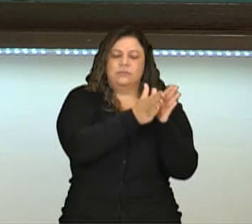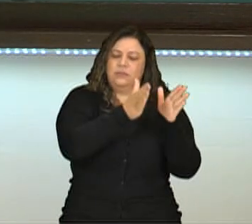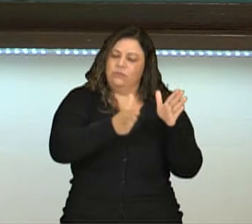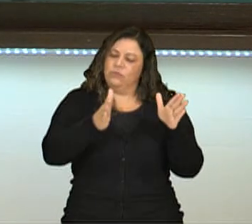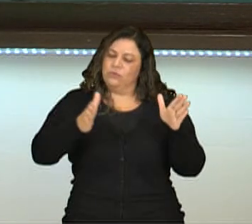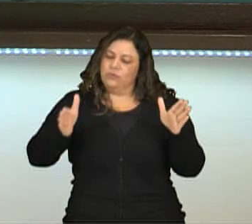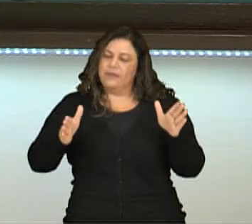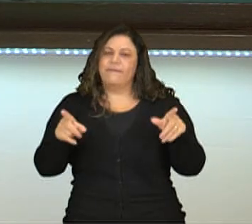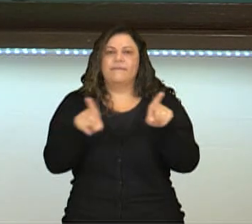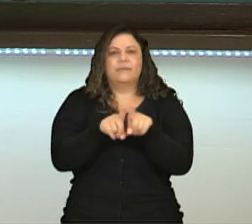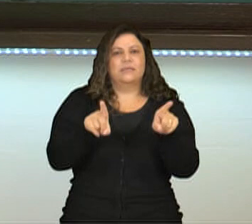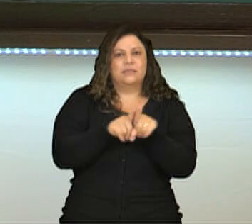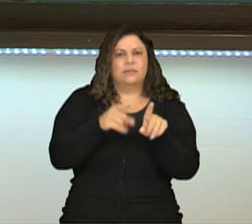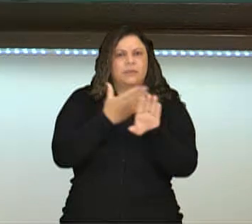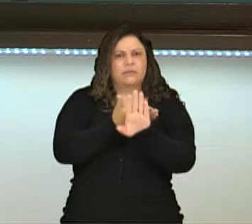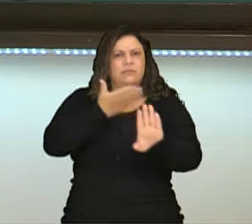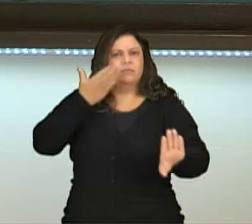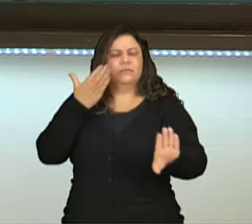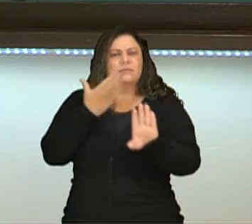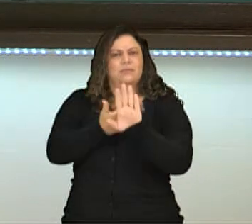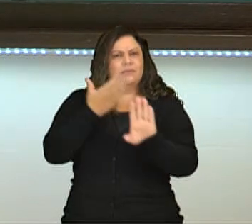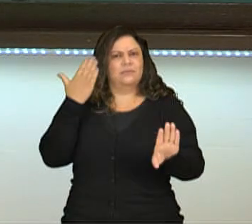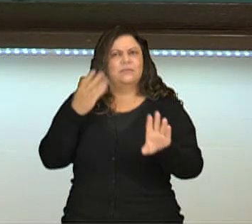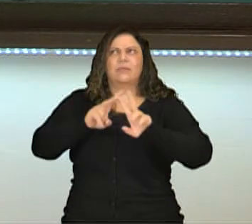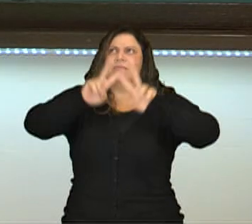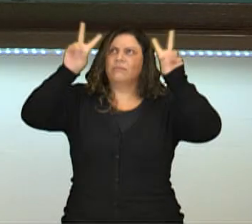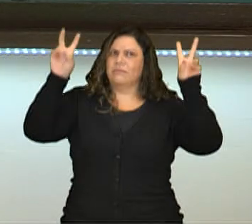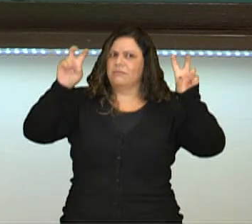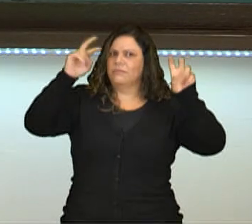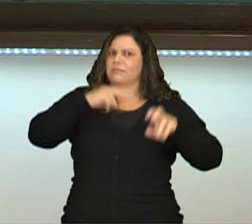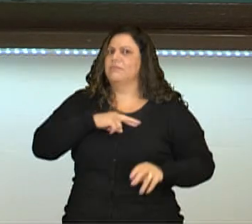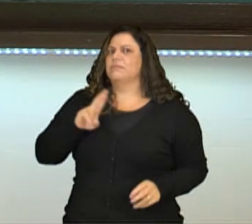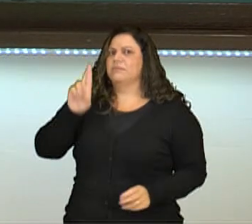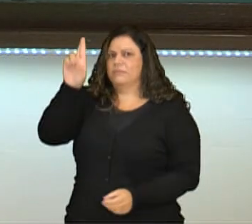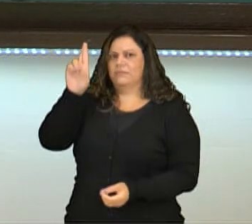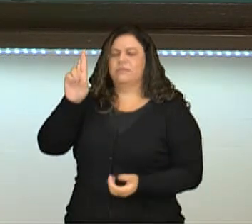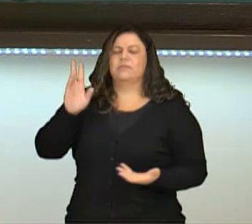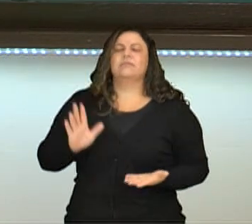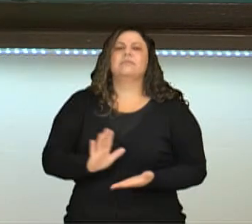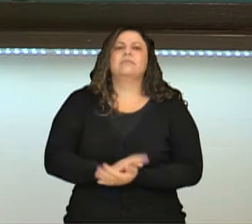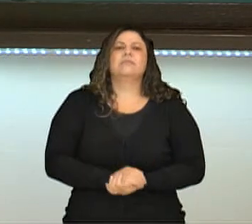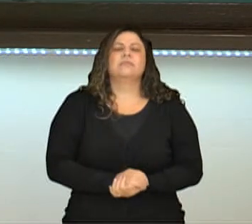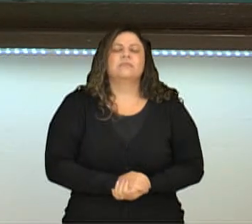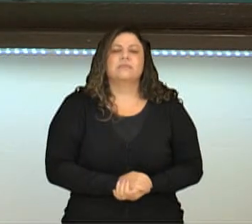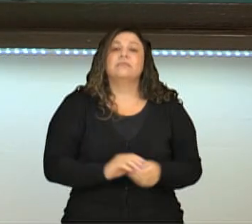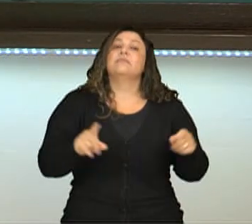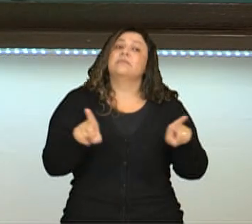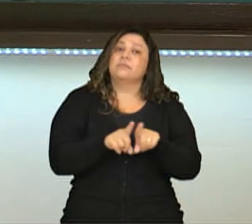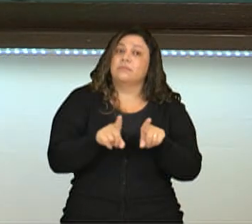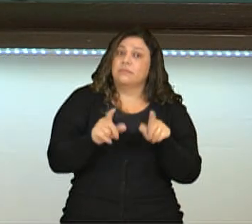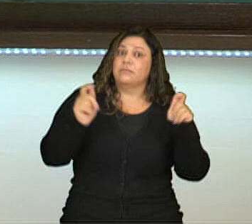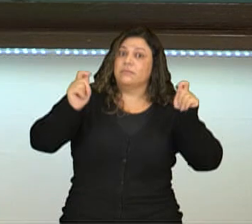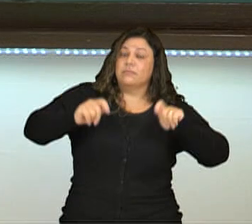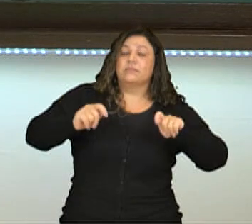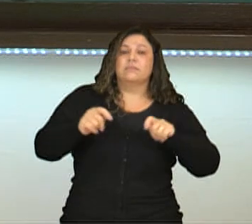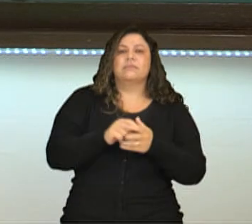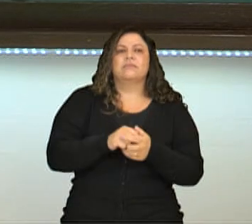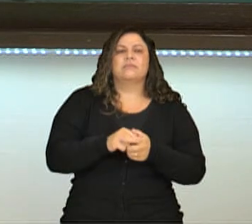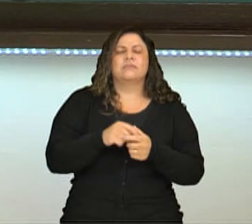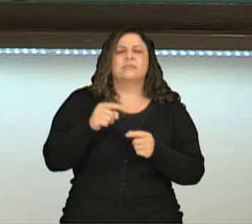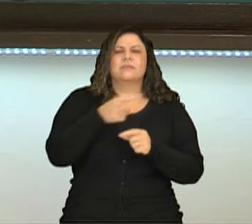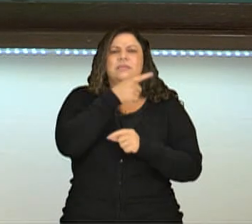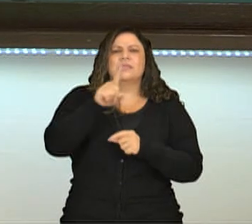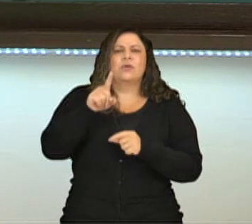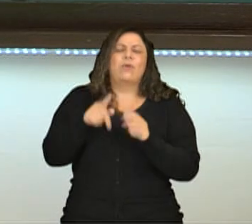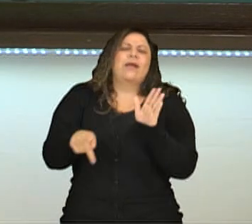vão também se afastando dos temas religiosos, né? E não se